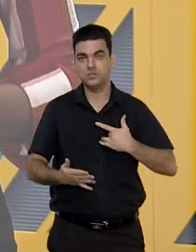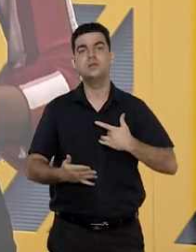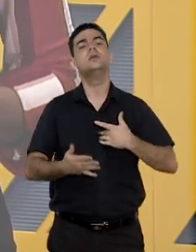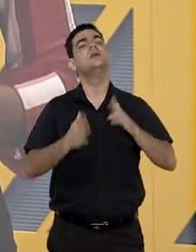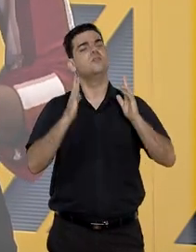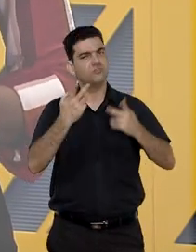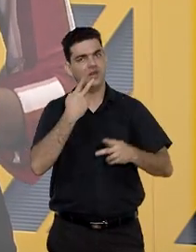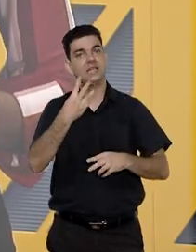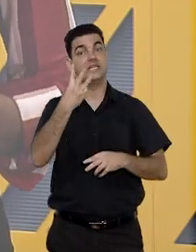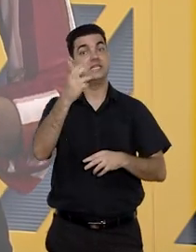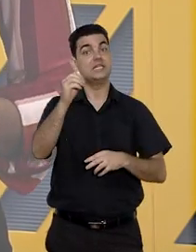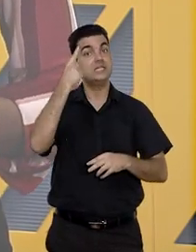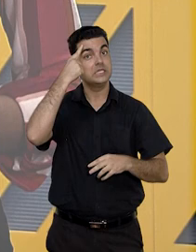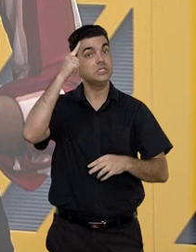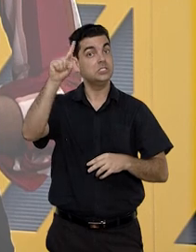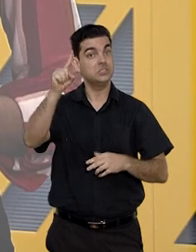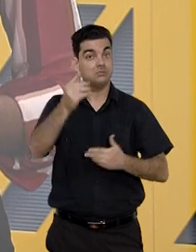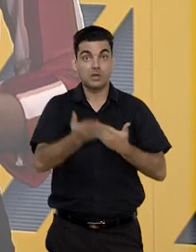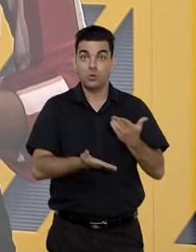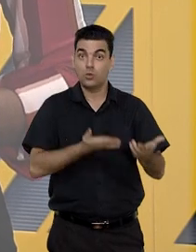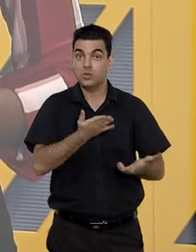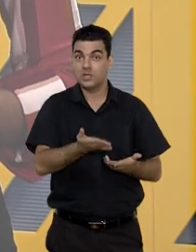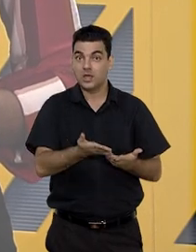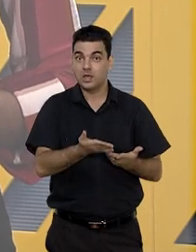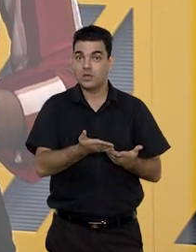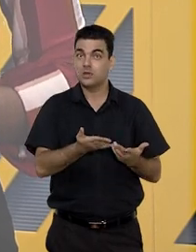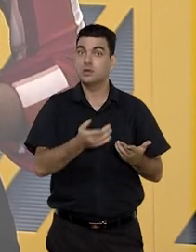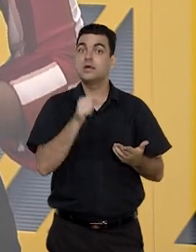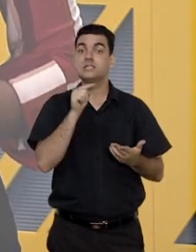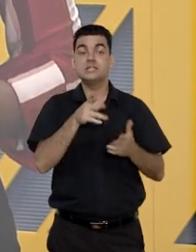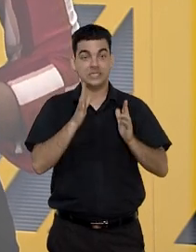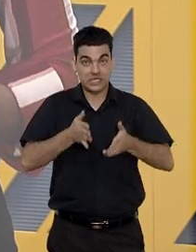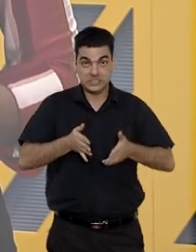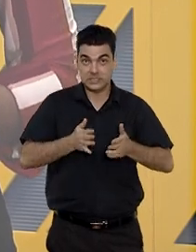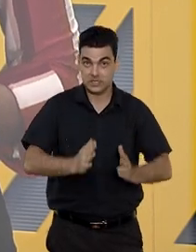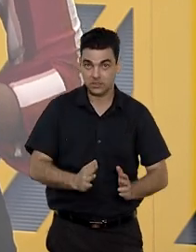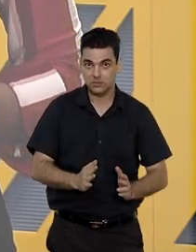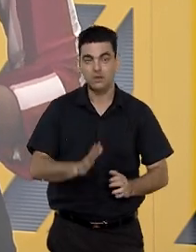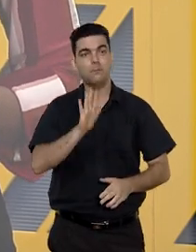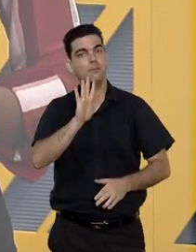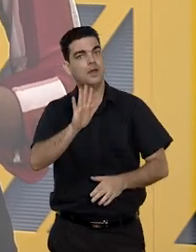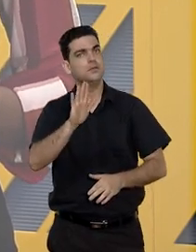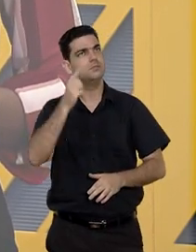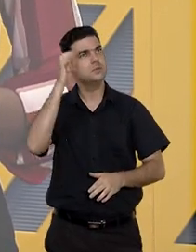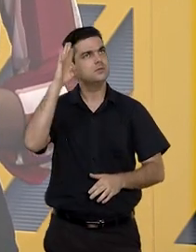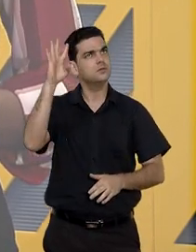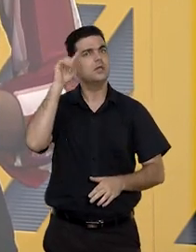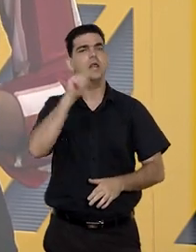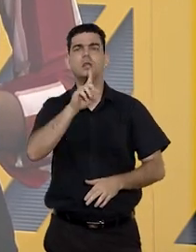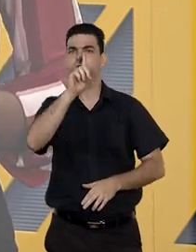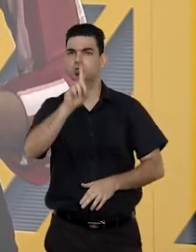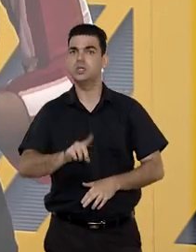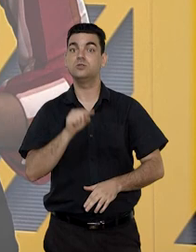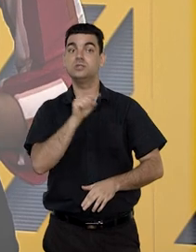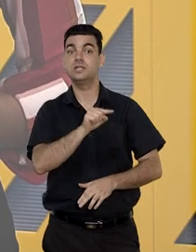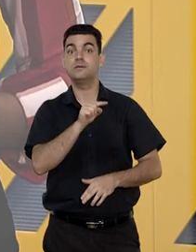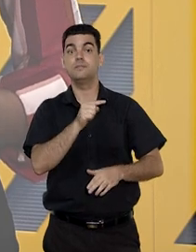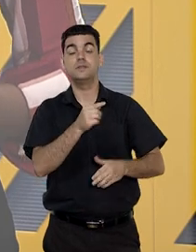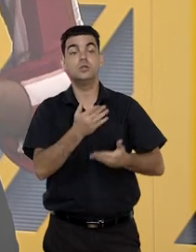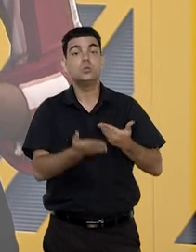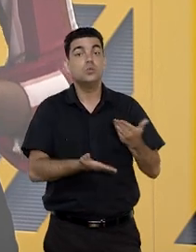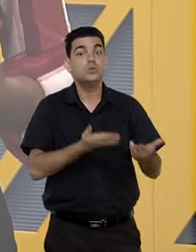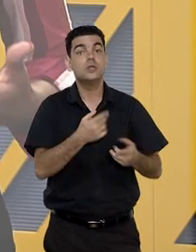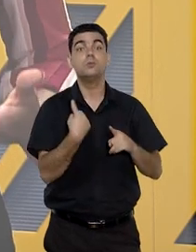prever a cobertura sem inscrição apenas para o primeiro mês após o nascimento, deve ser resguardado o direito dos